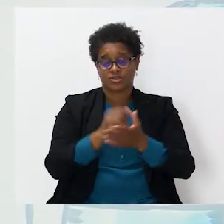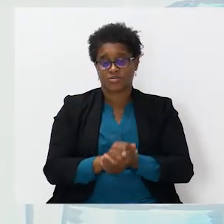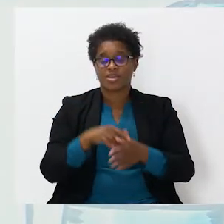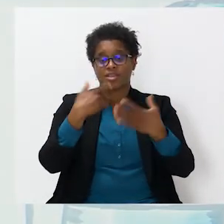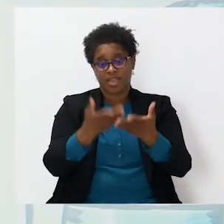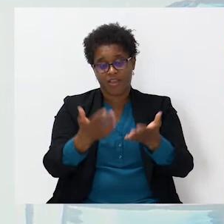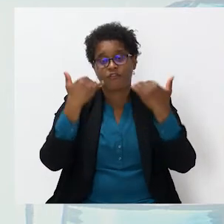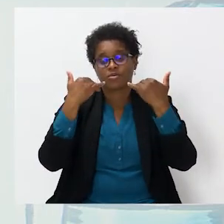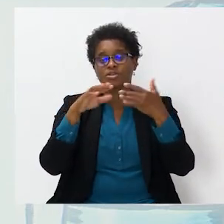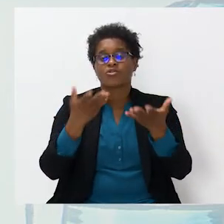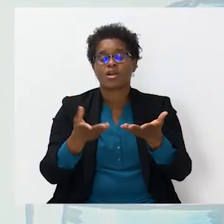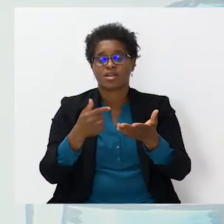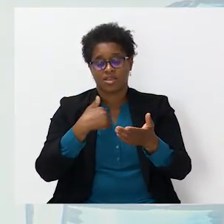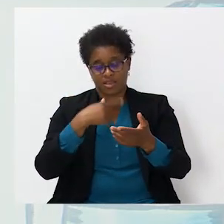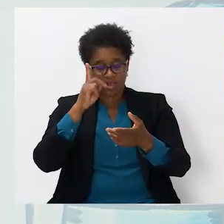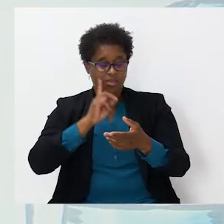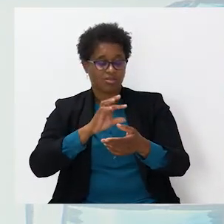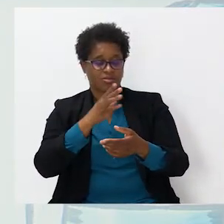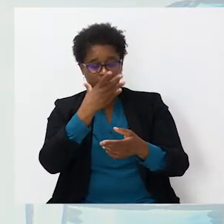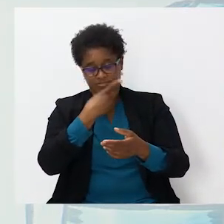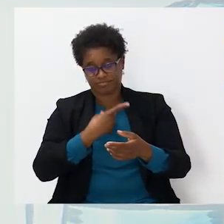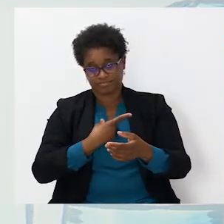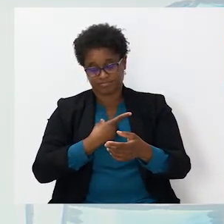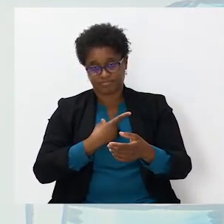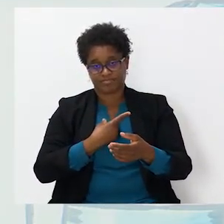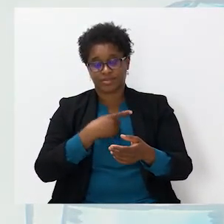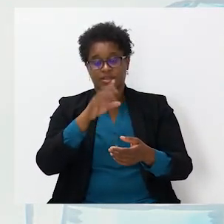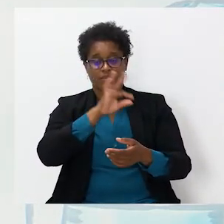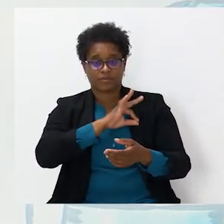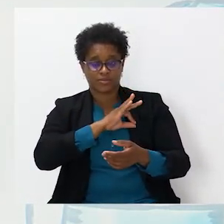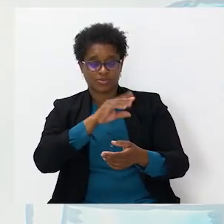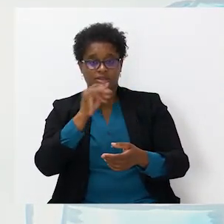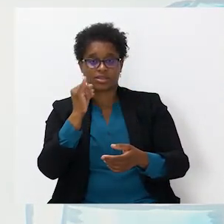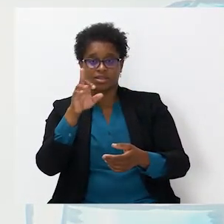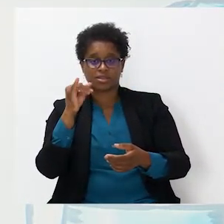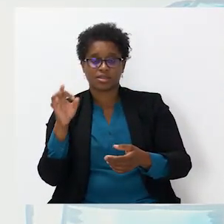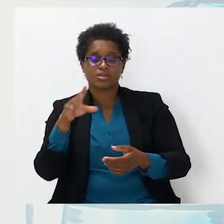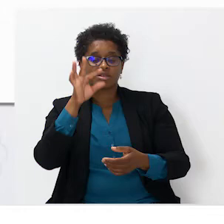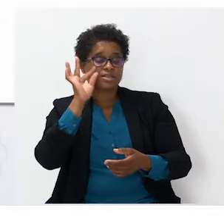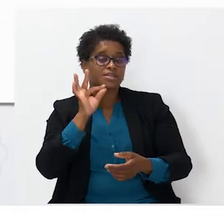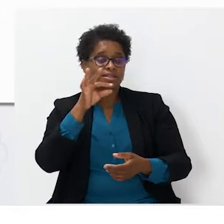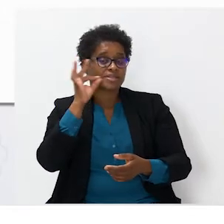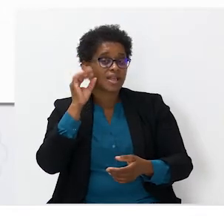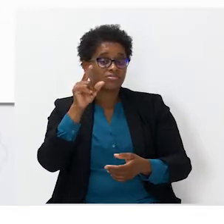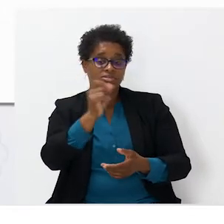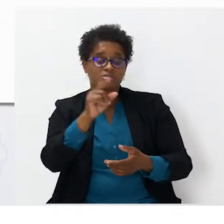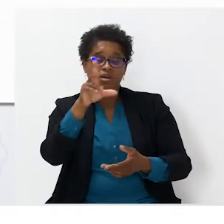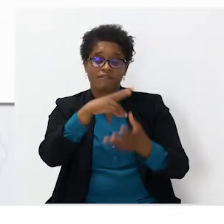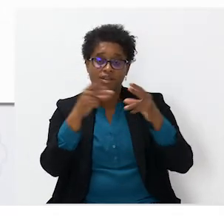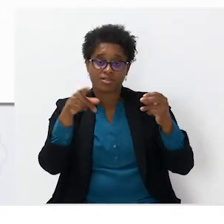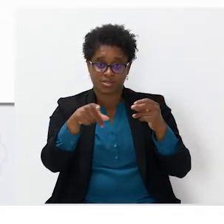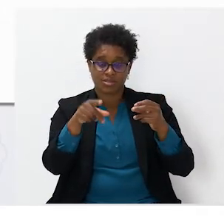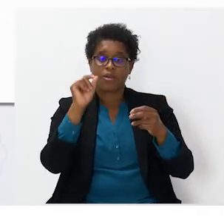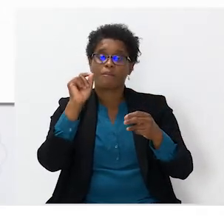uma informação. Eu sou a professora Iria. Qual é o sinal que nós colocamos numa frase como esta? Nós colocamos